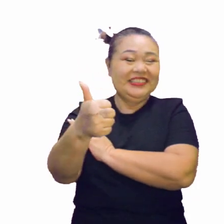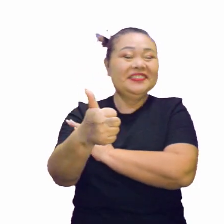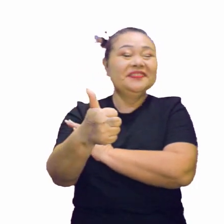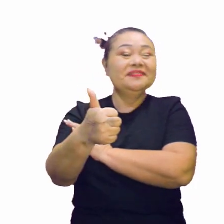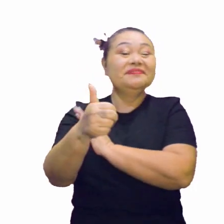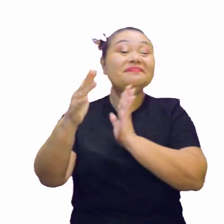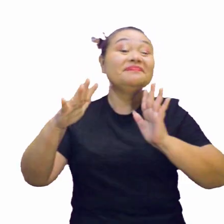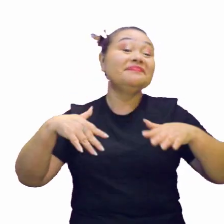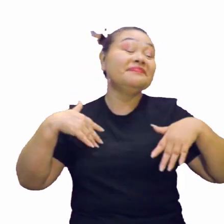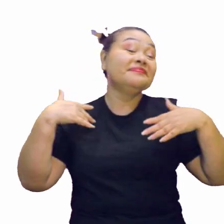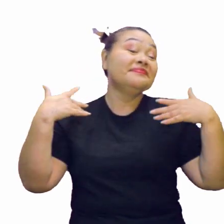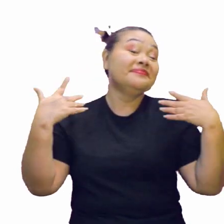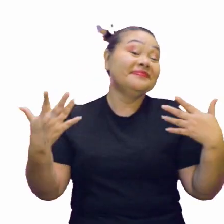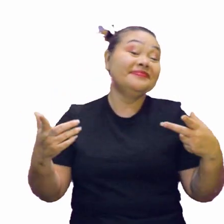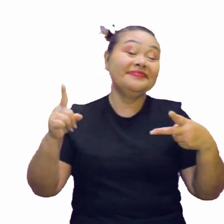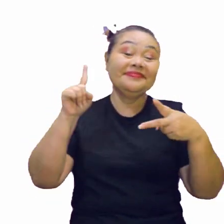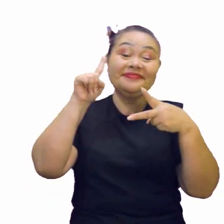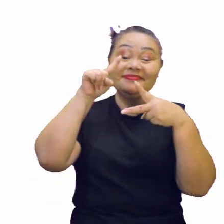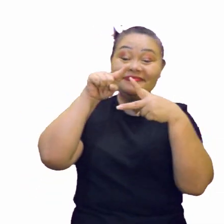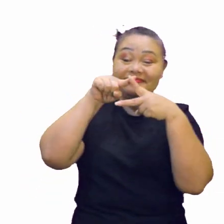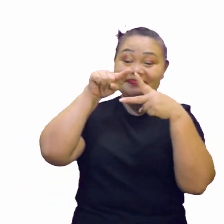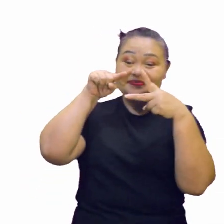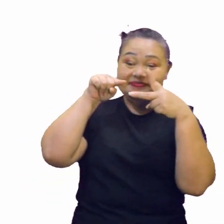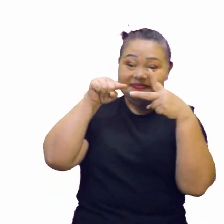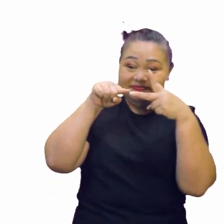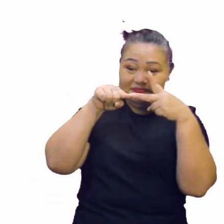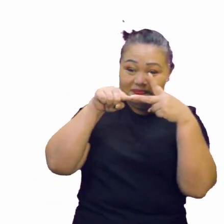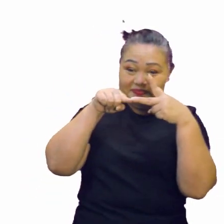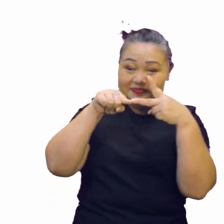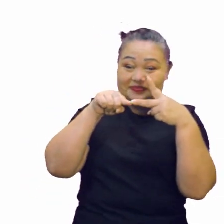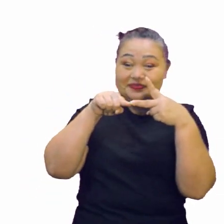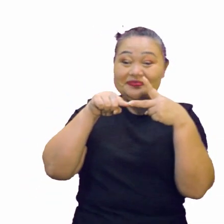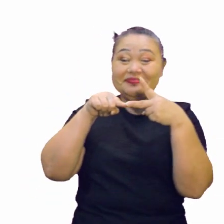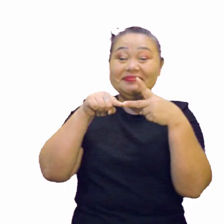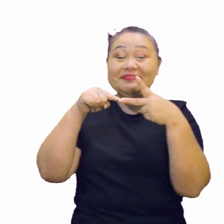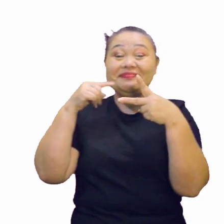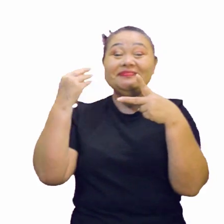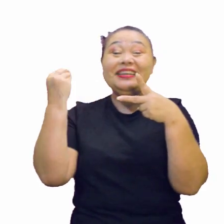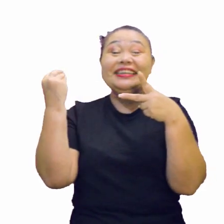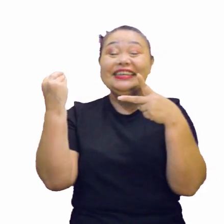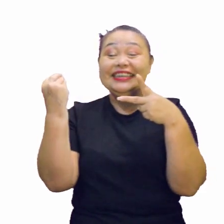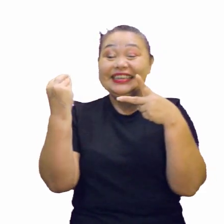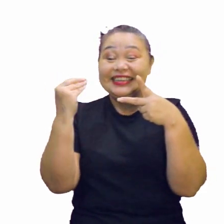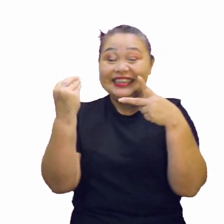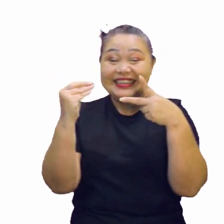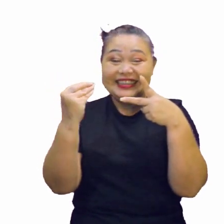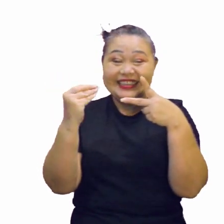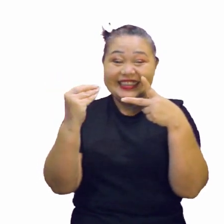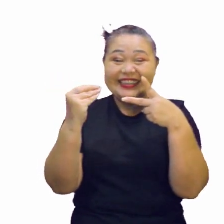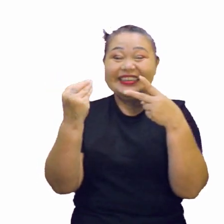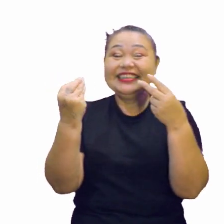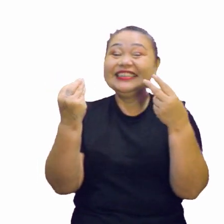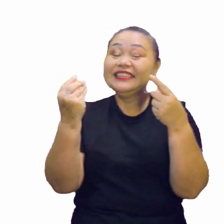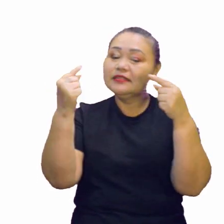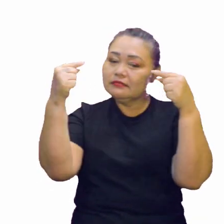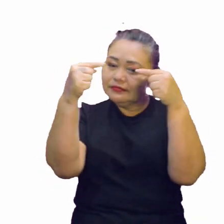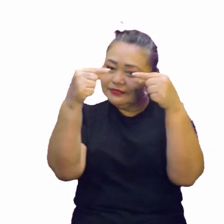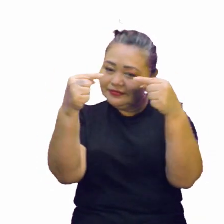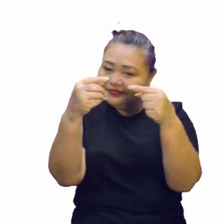Quais as duas formas de formação, de combinação